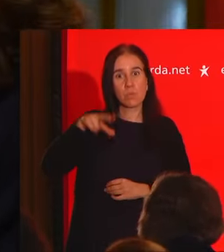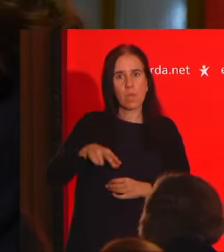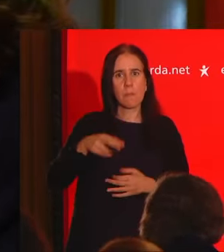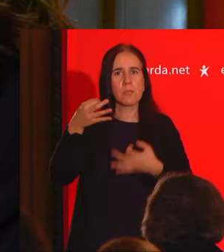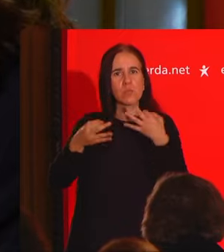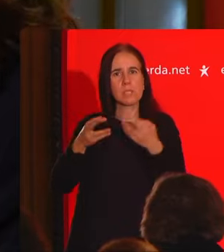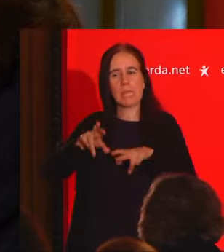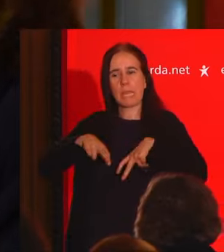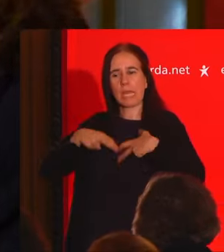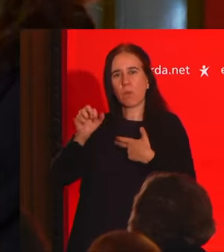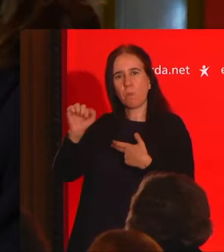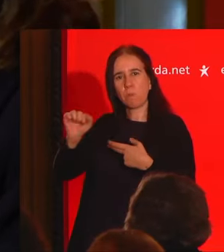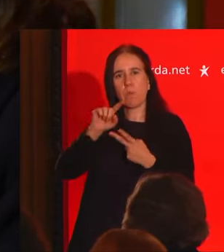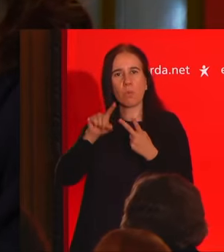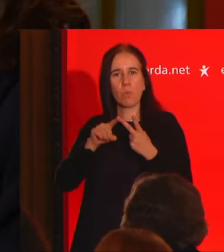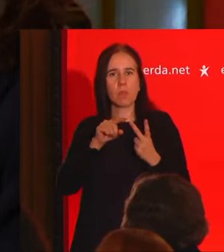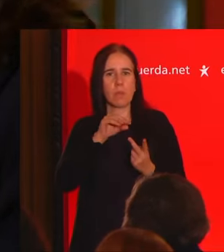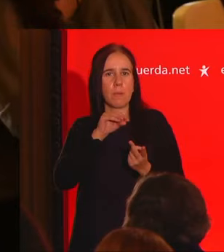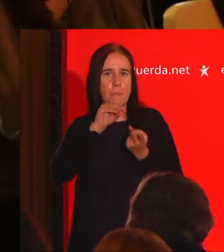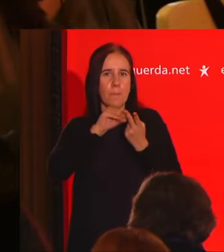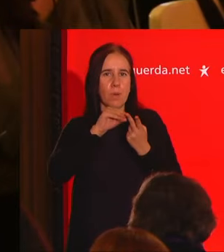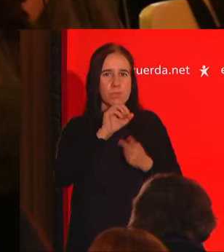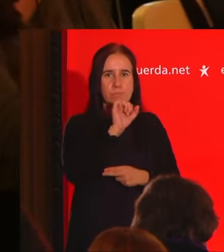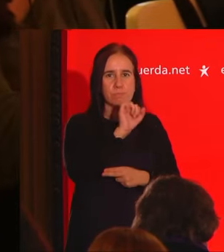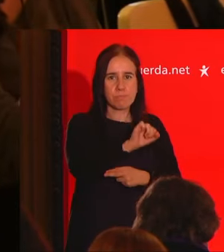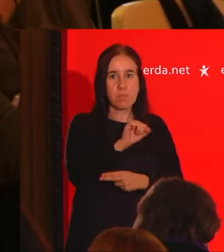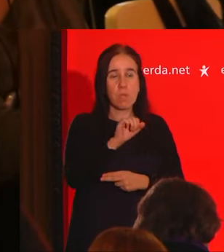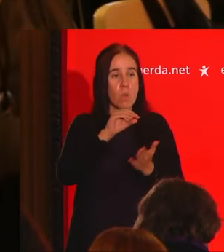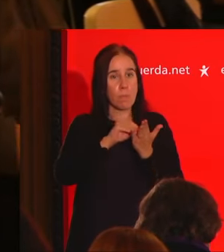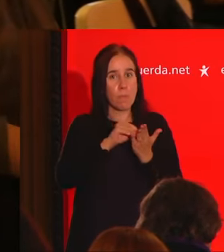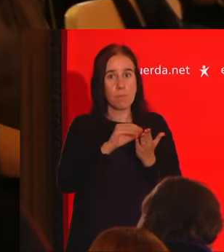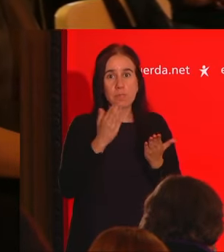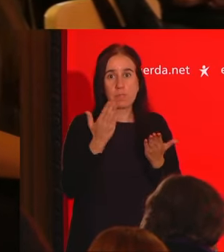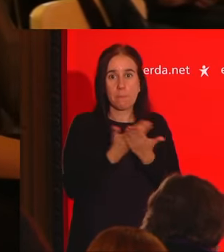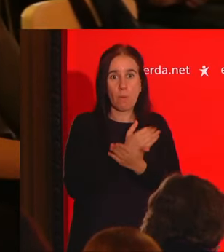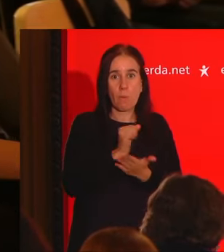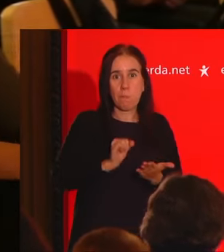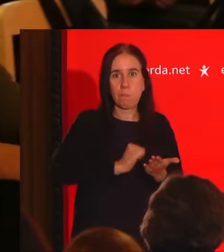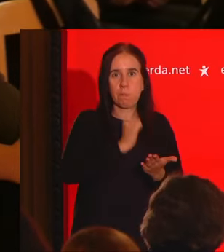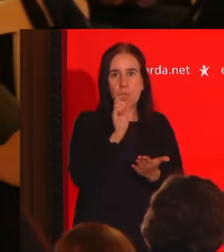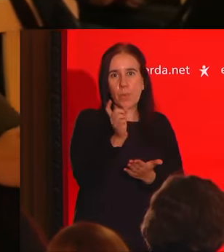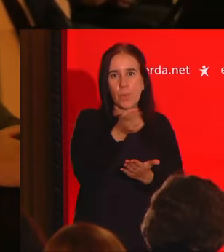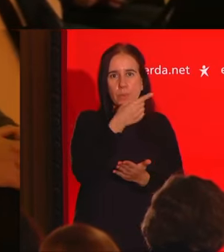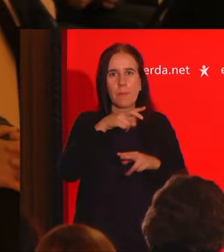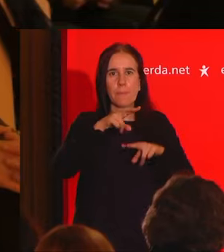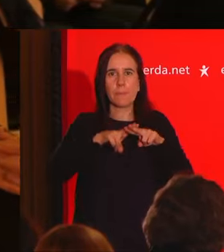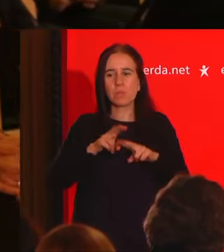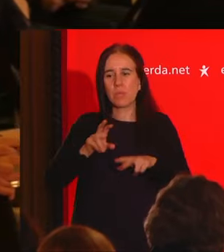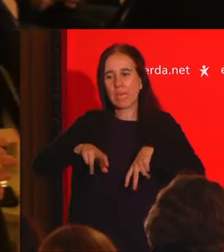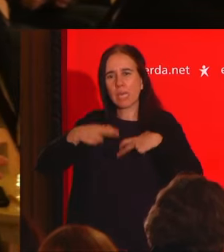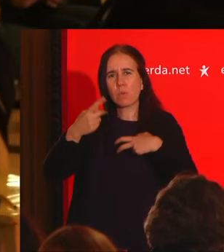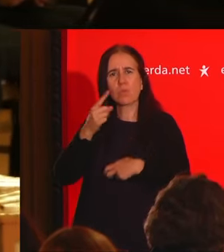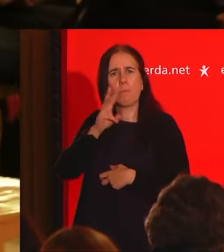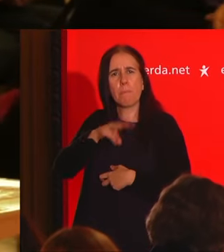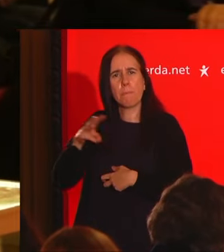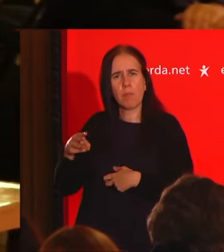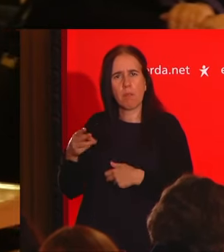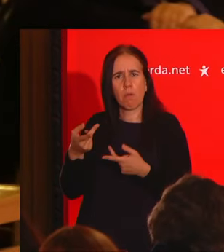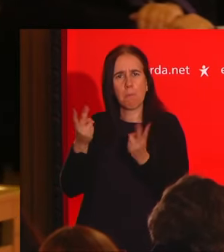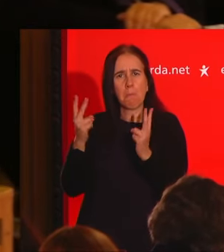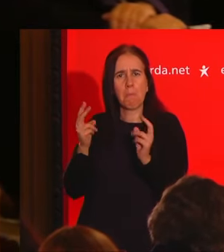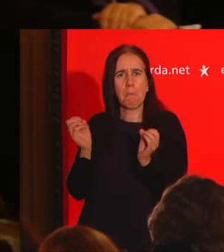justiça para ricos e outra para pobres. O pobre, se rouba um pão, vai preso. Um rico, se rouba um milhão, sai